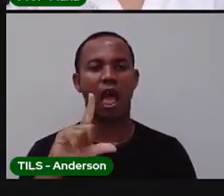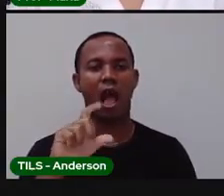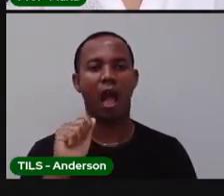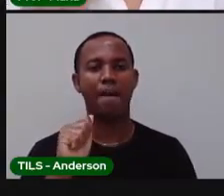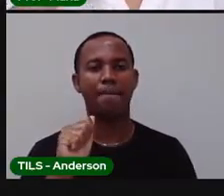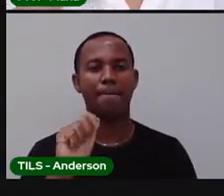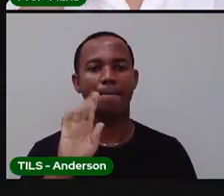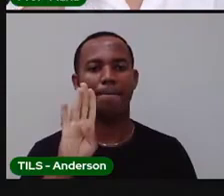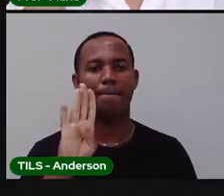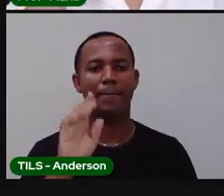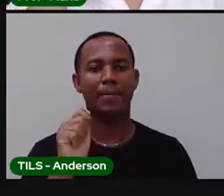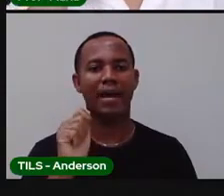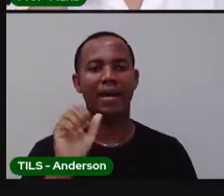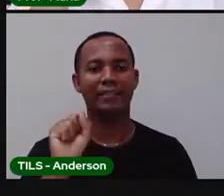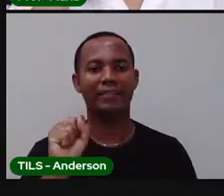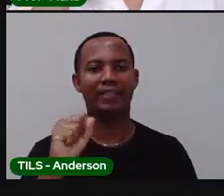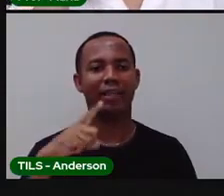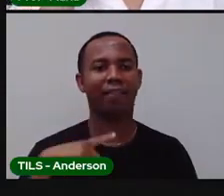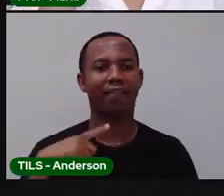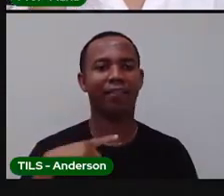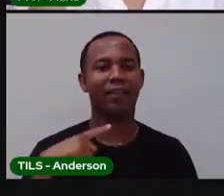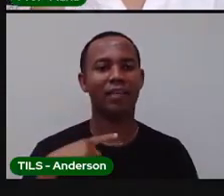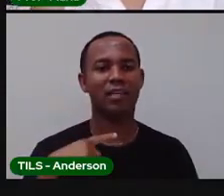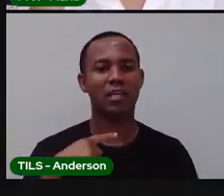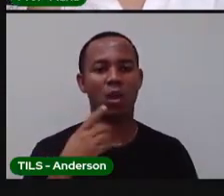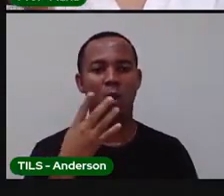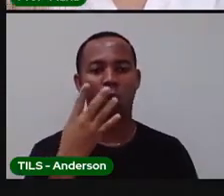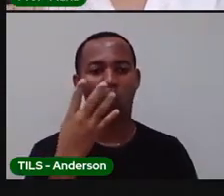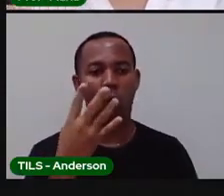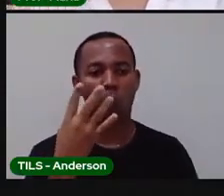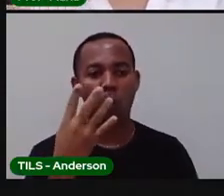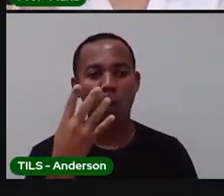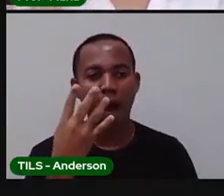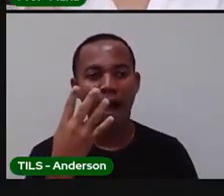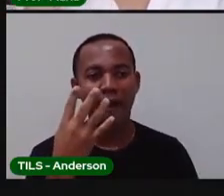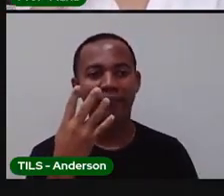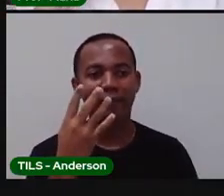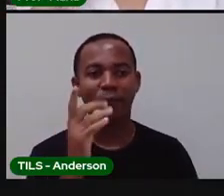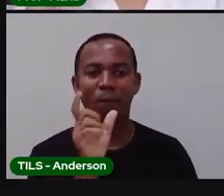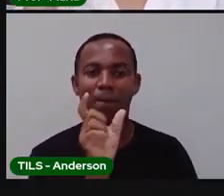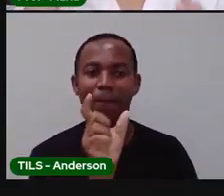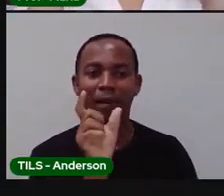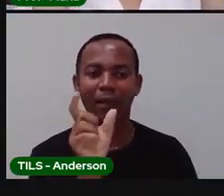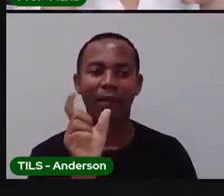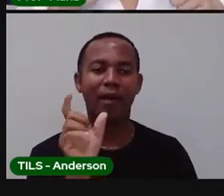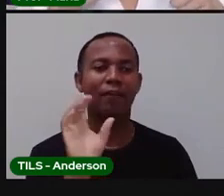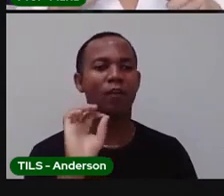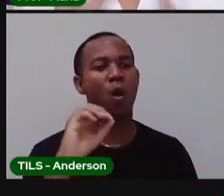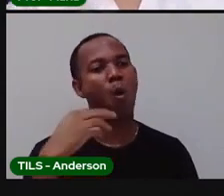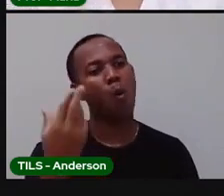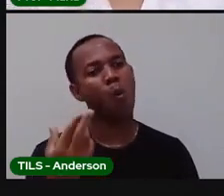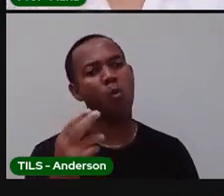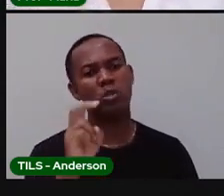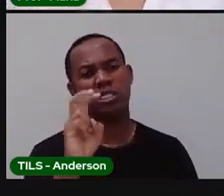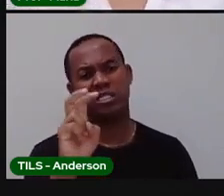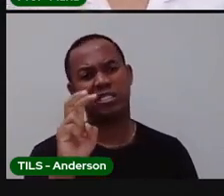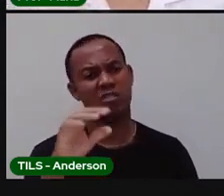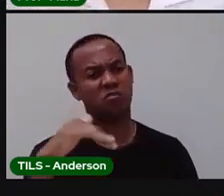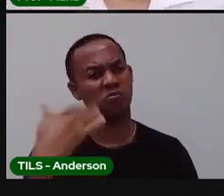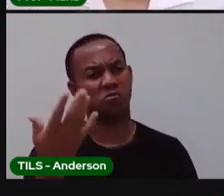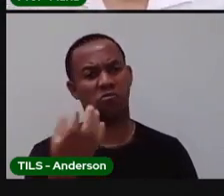Polisílabas. Quatro sílabas. Ou o quê? Mais cinco. Seis.